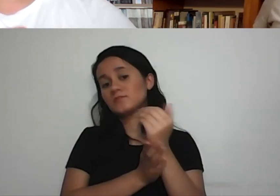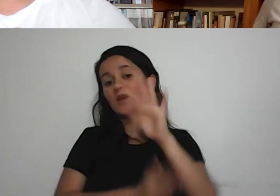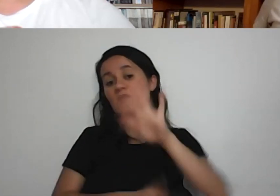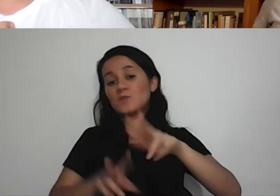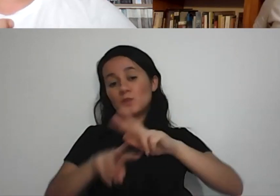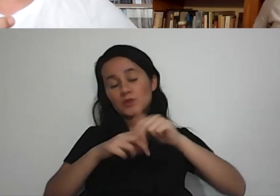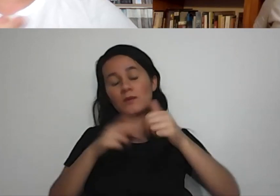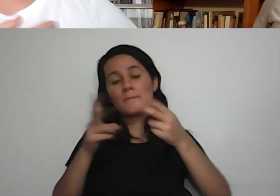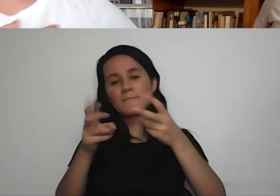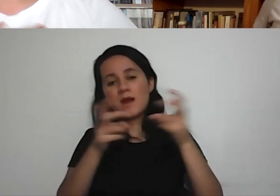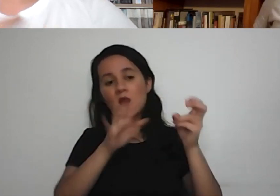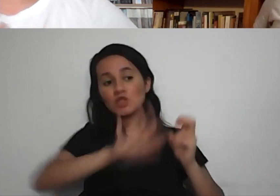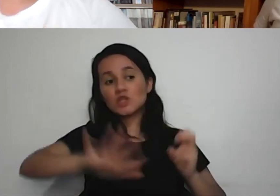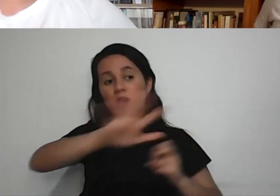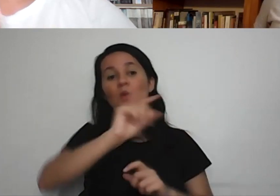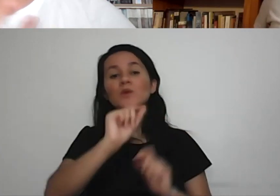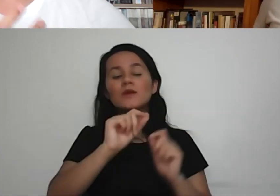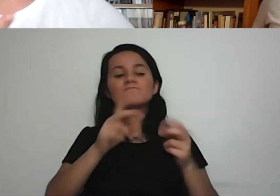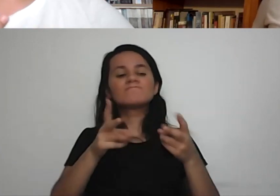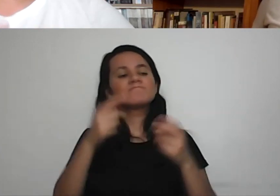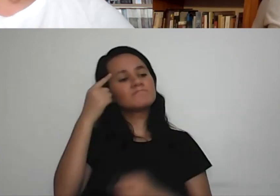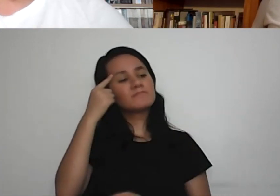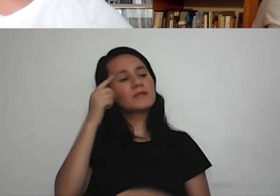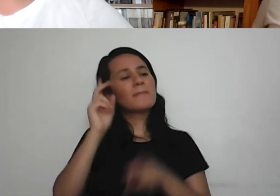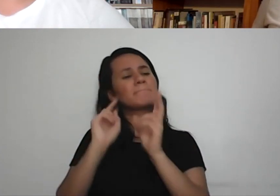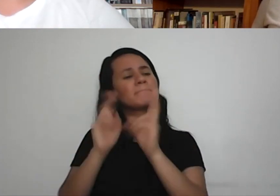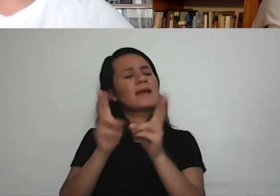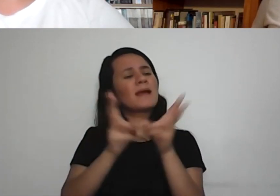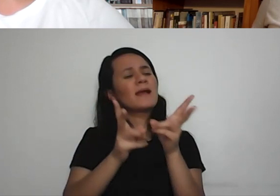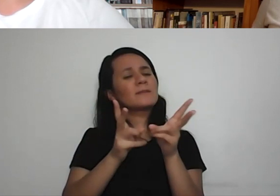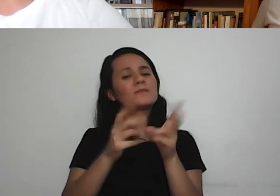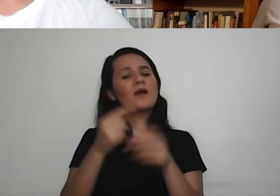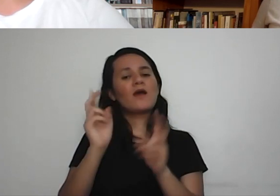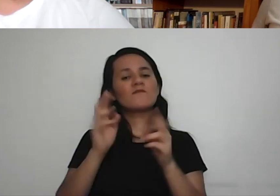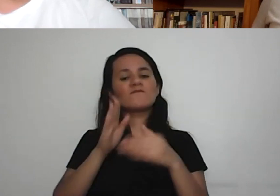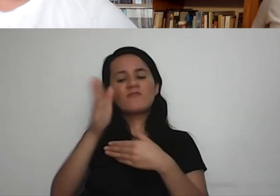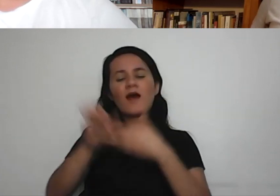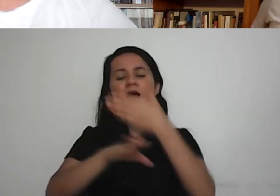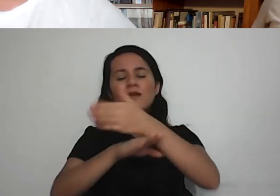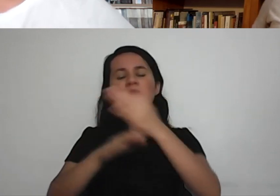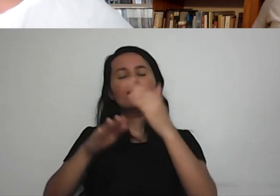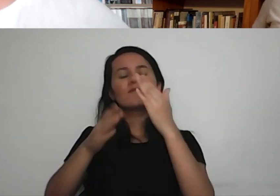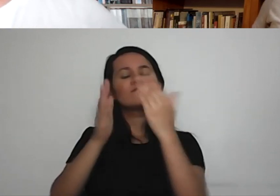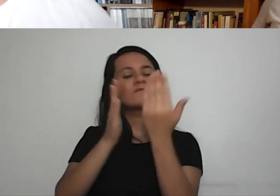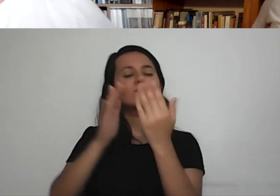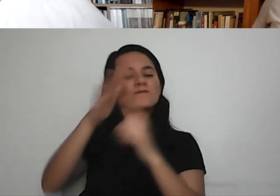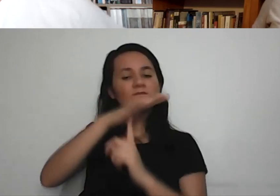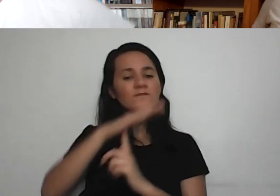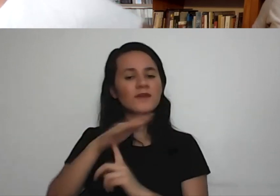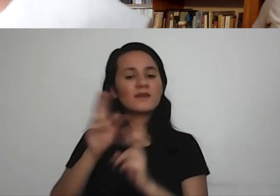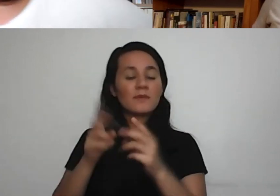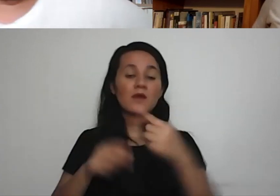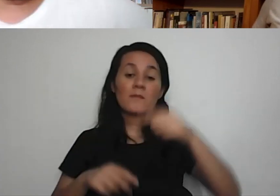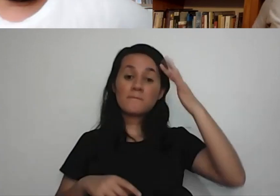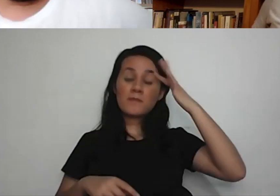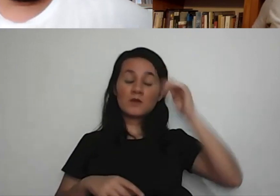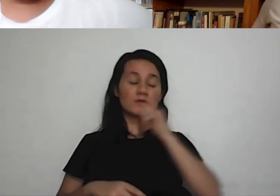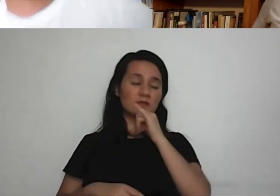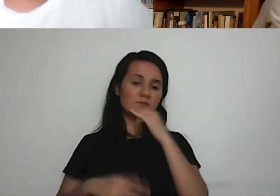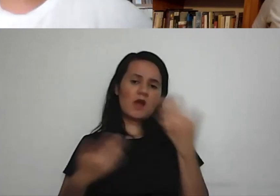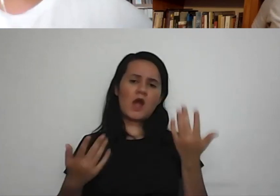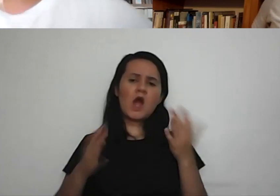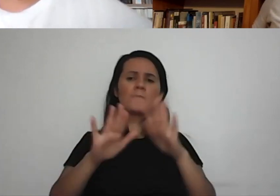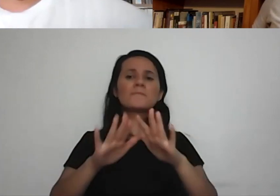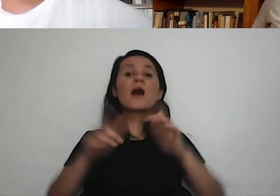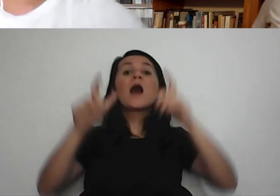que a gente tem no geral é de que circula sempre nas mesmas pessoas. Você vai nessas feiras e tal. Agora, quando você começa a imaginar, você fala, mas onde